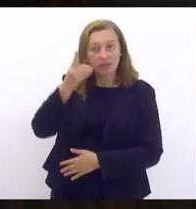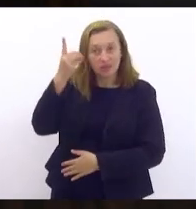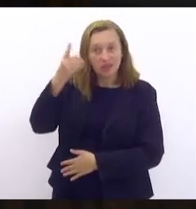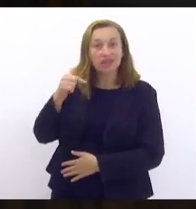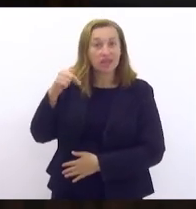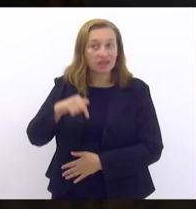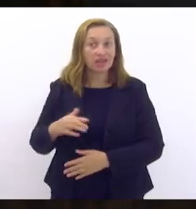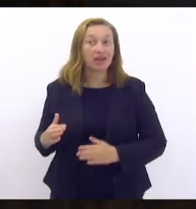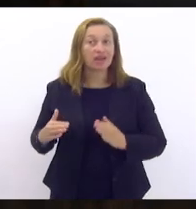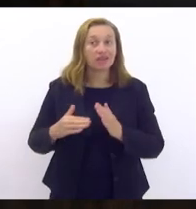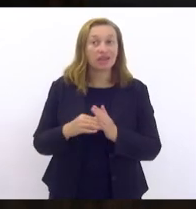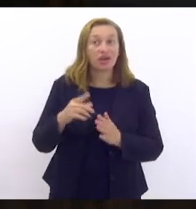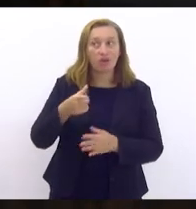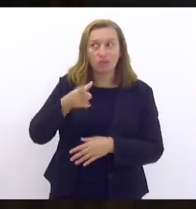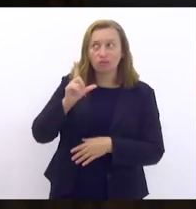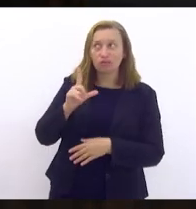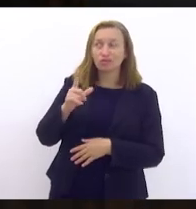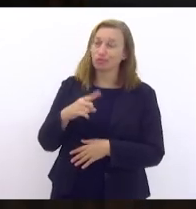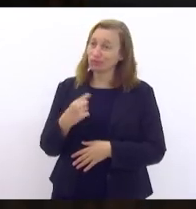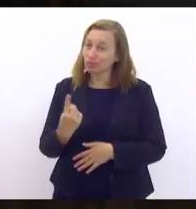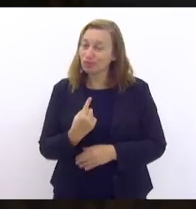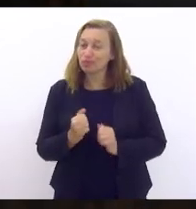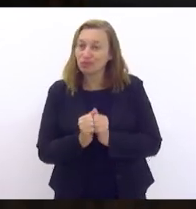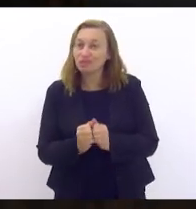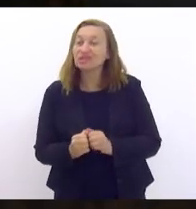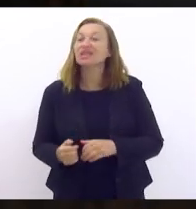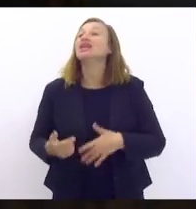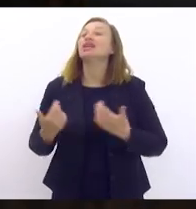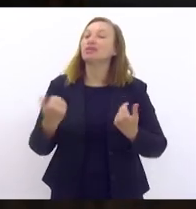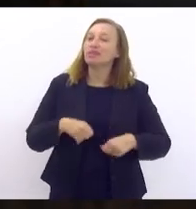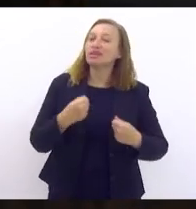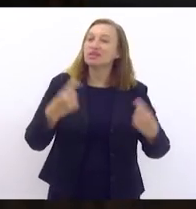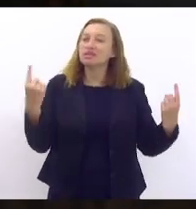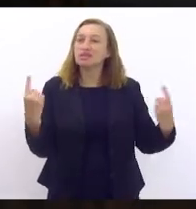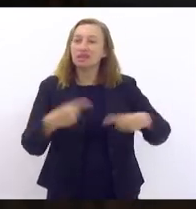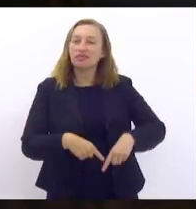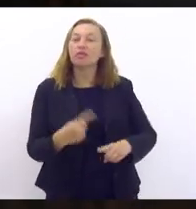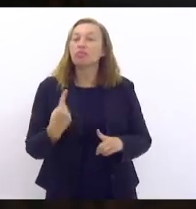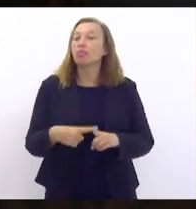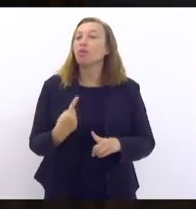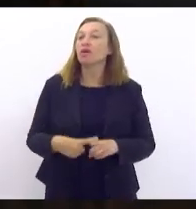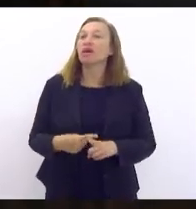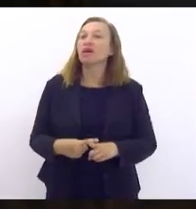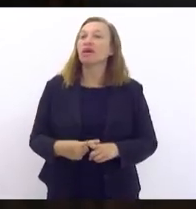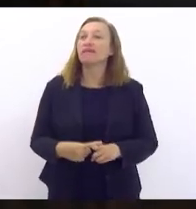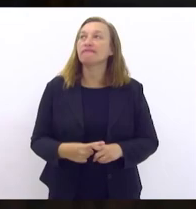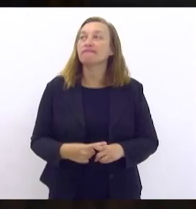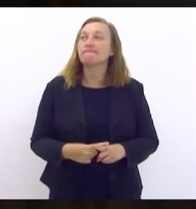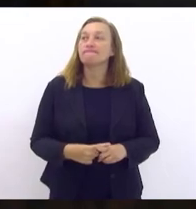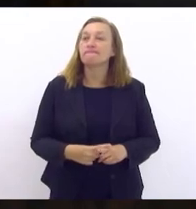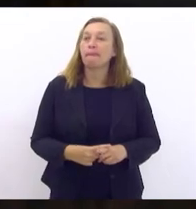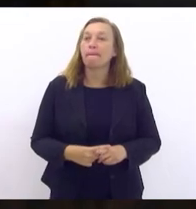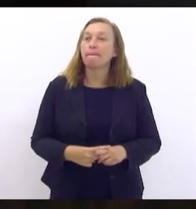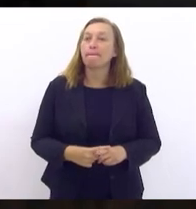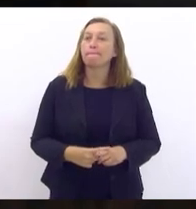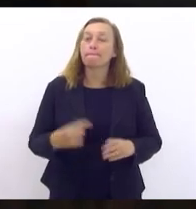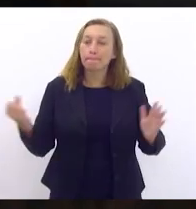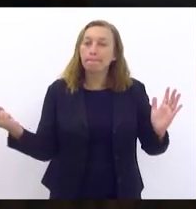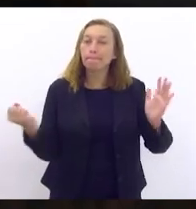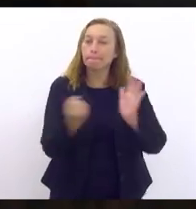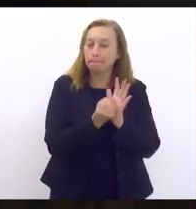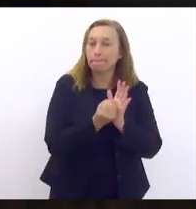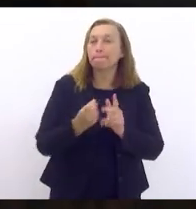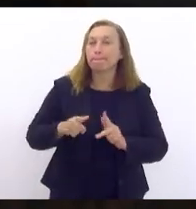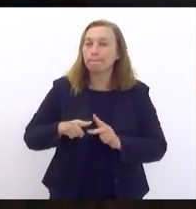estava até outro dia conosco e a gente precisa aí nesse desafio porque vai vai ser um um grande Marco né